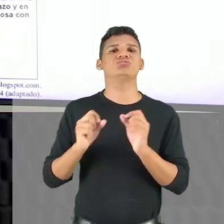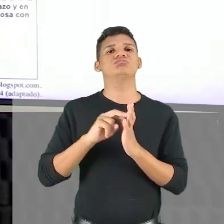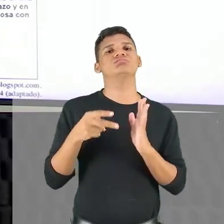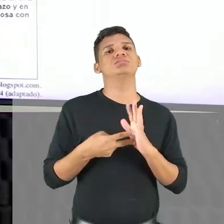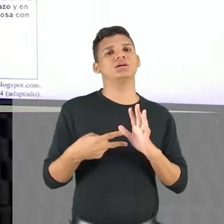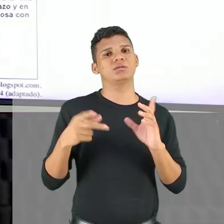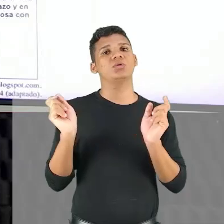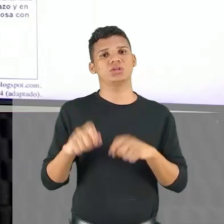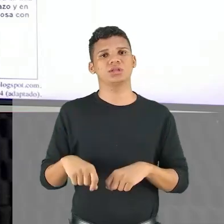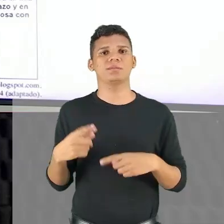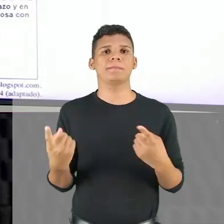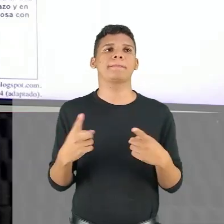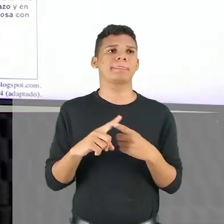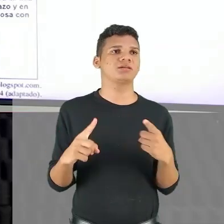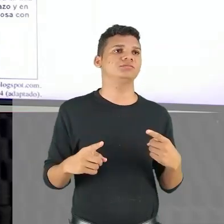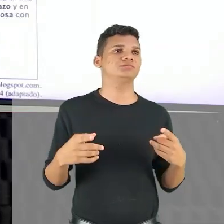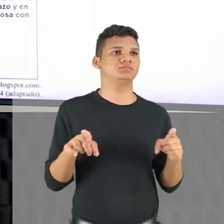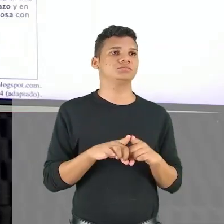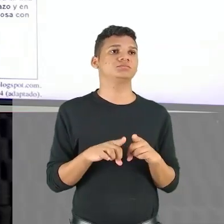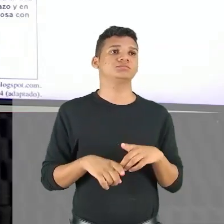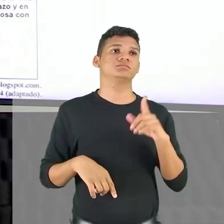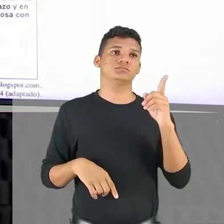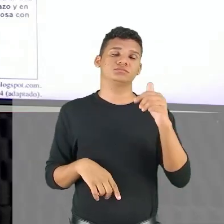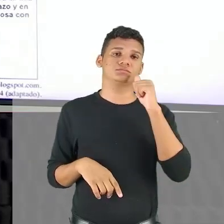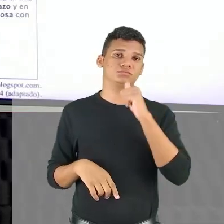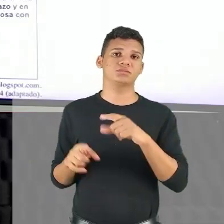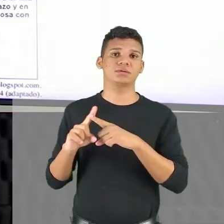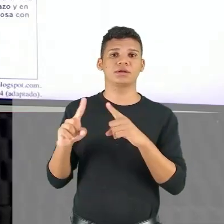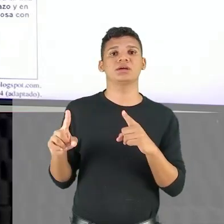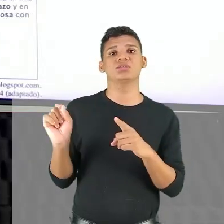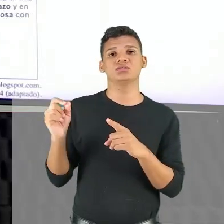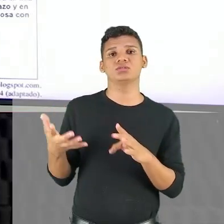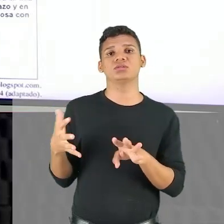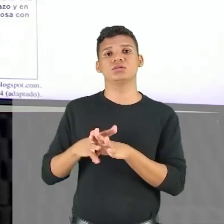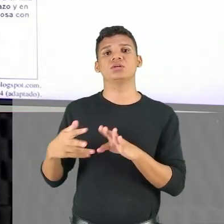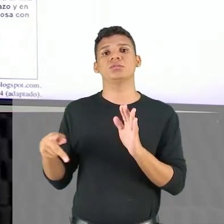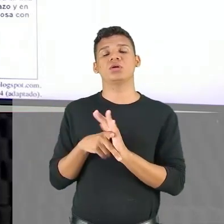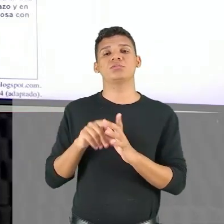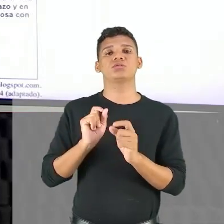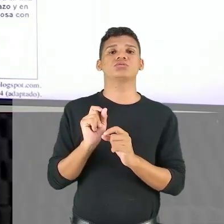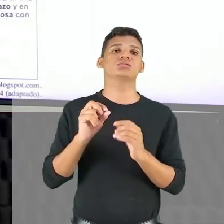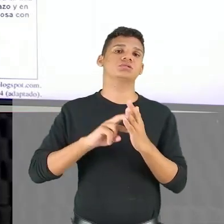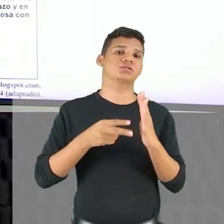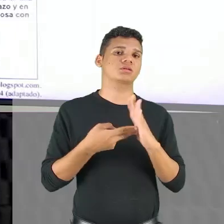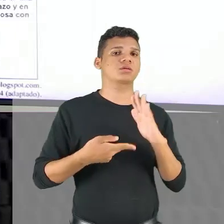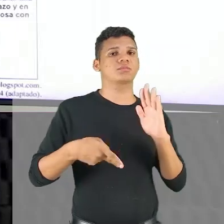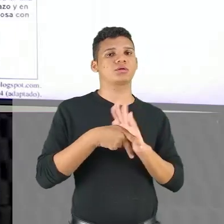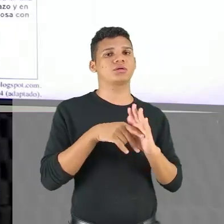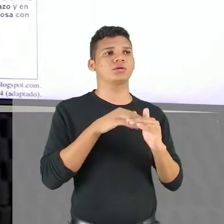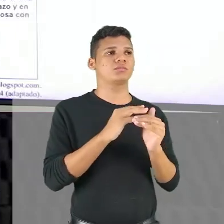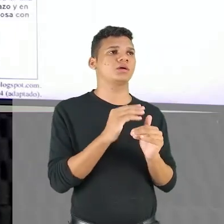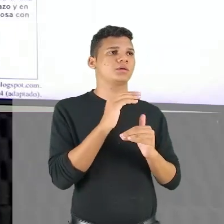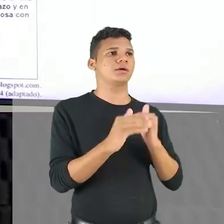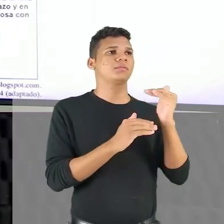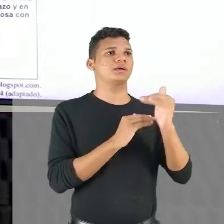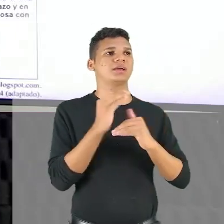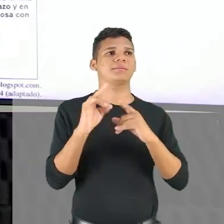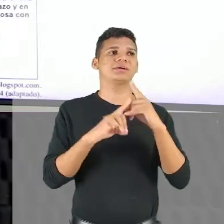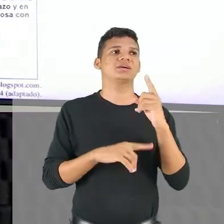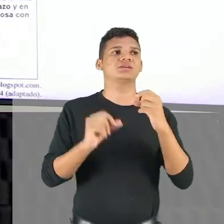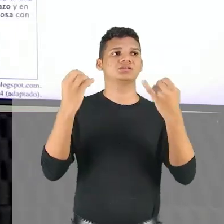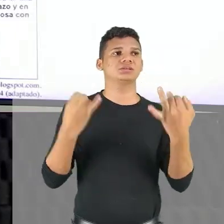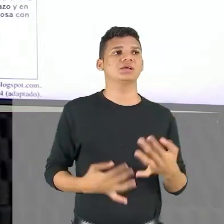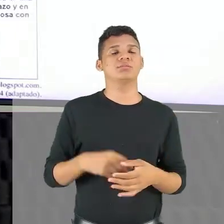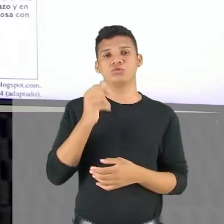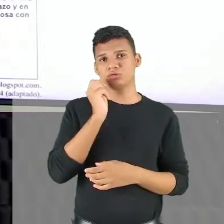isso? Nesse caso, ela é mulher e está se incluindo dentro do processo. Por isso que ela fala, as mulheres